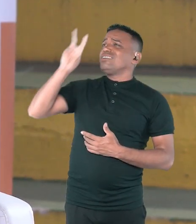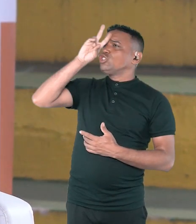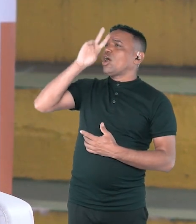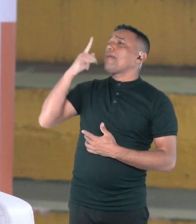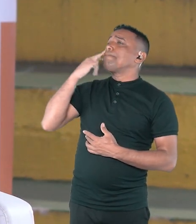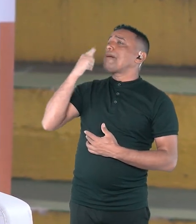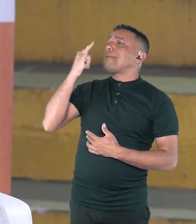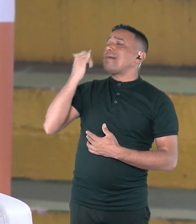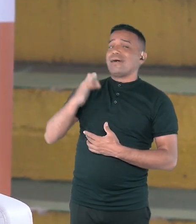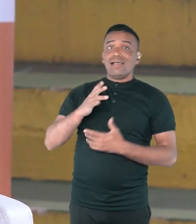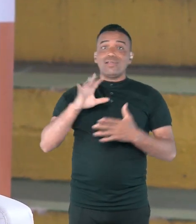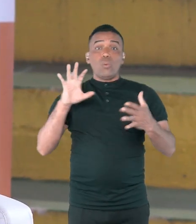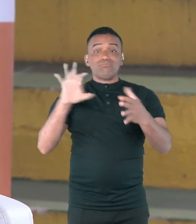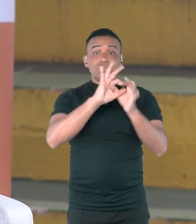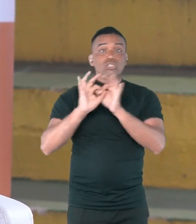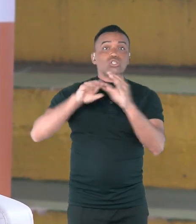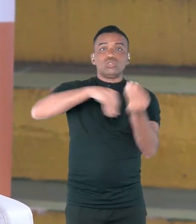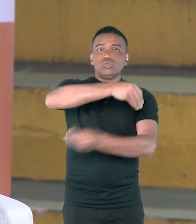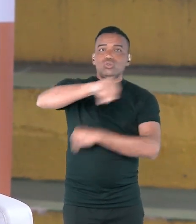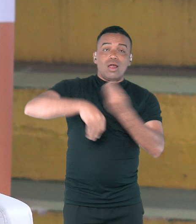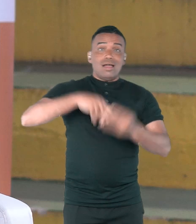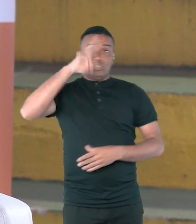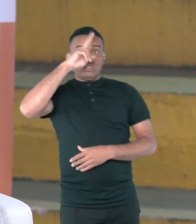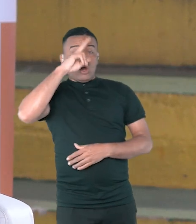comecei a trançar a minha história com a história das pessoas, mas a ideia inicial da